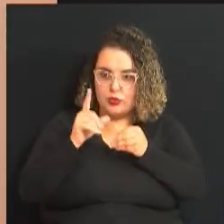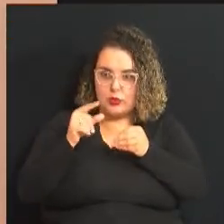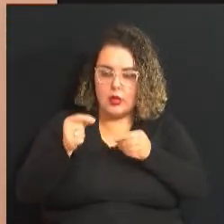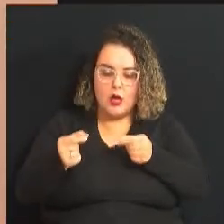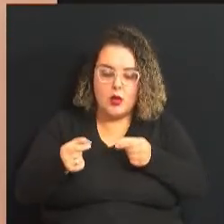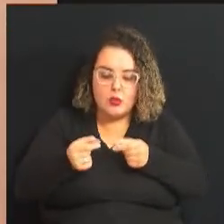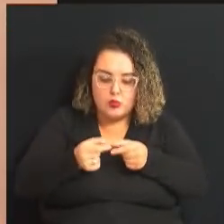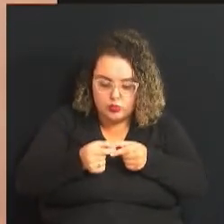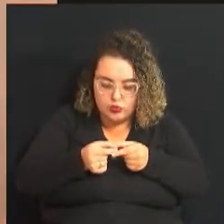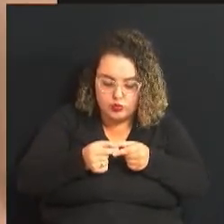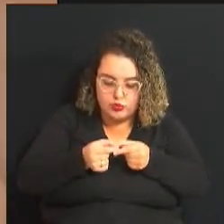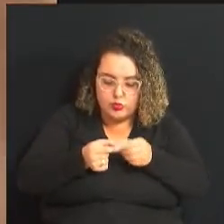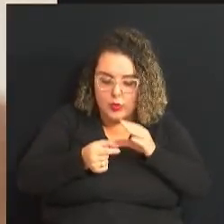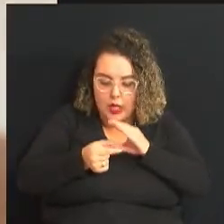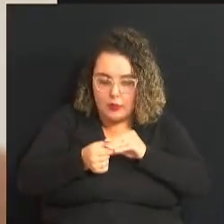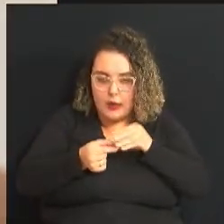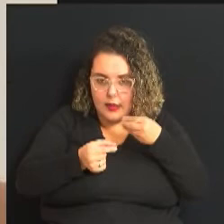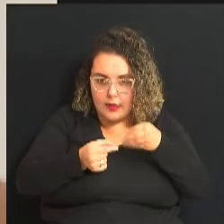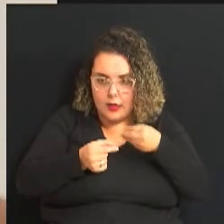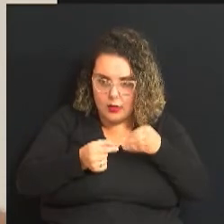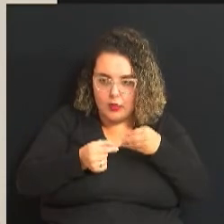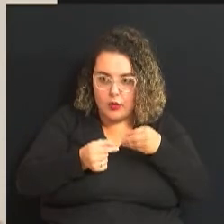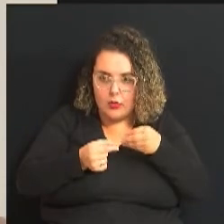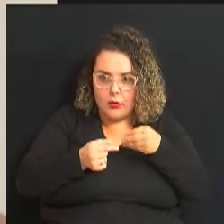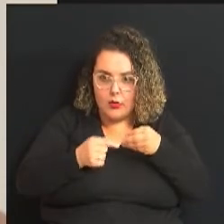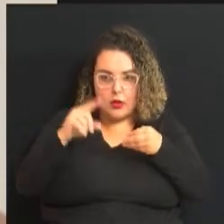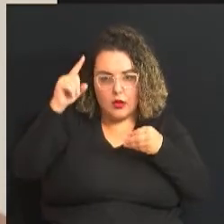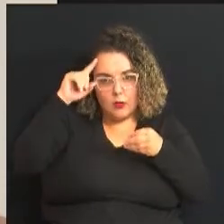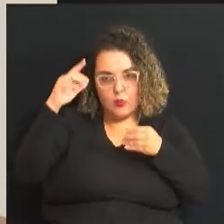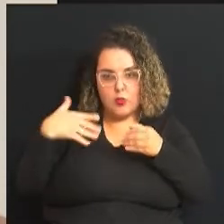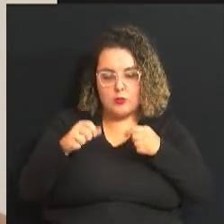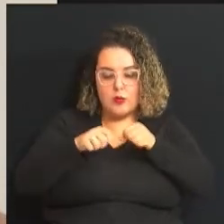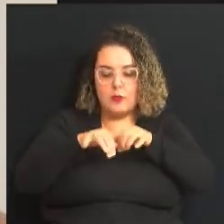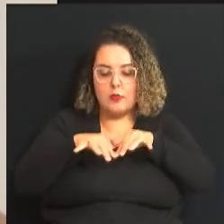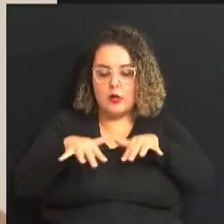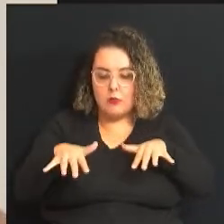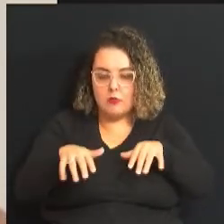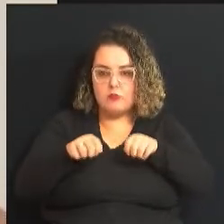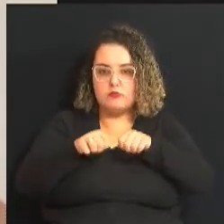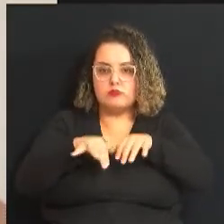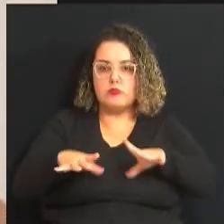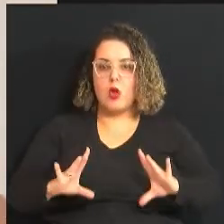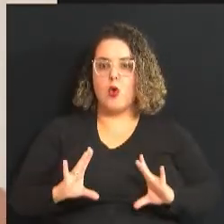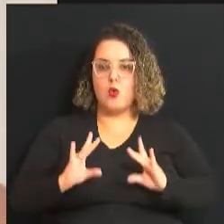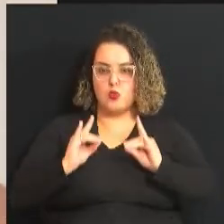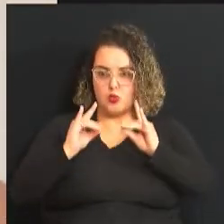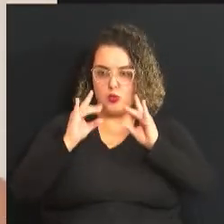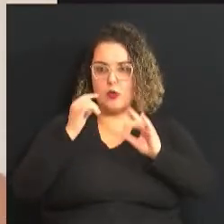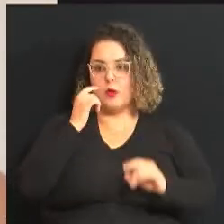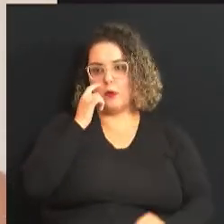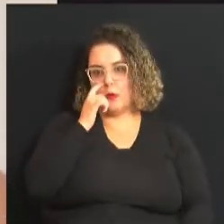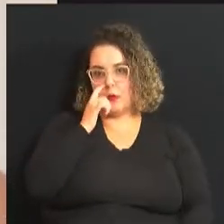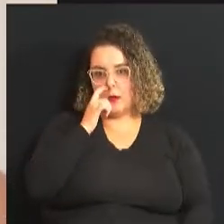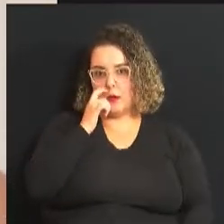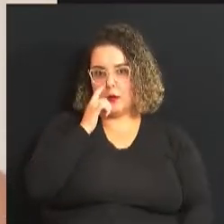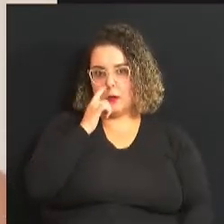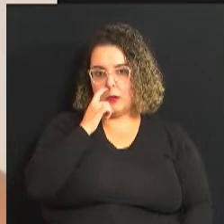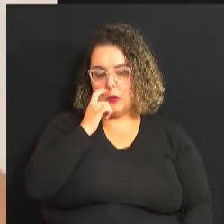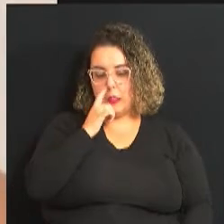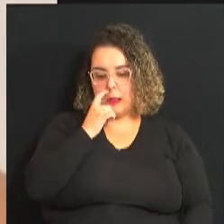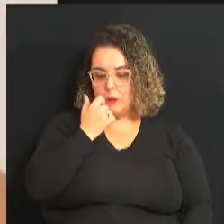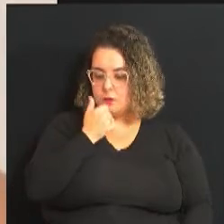é inserido, e aí por dia ele vai liberando esse hormônio. A pessoa, a